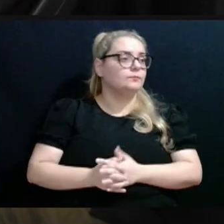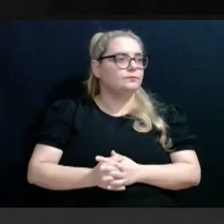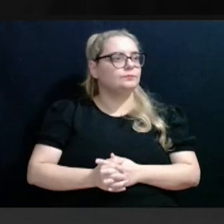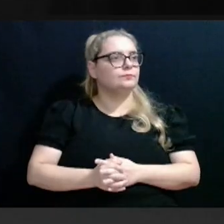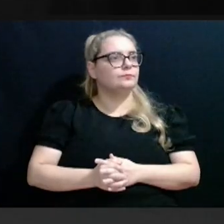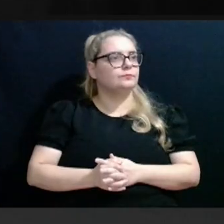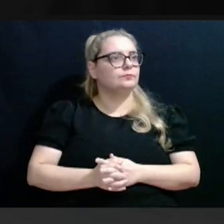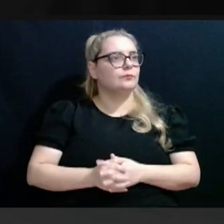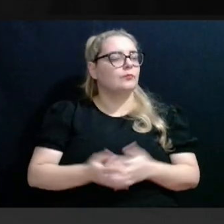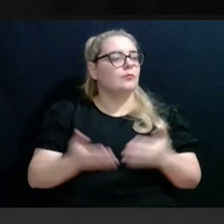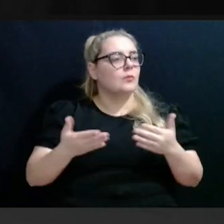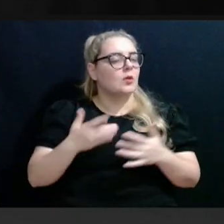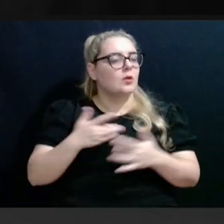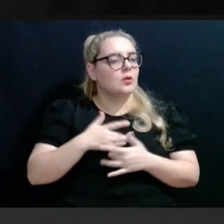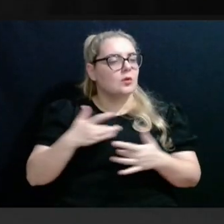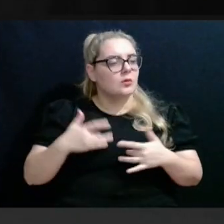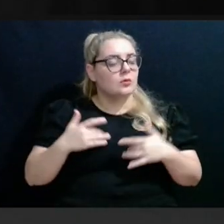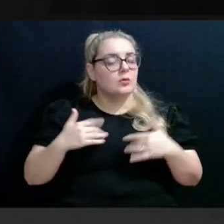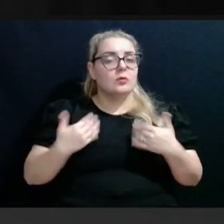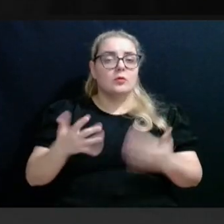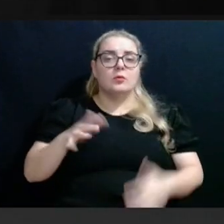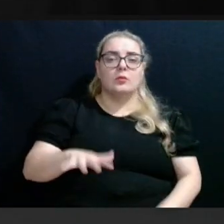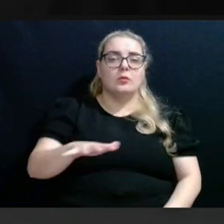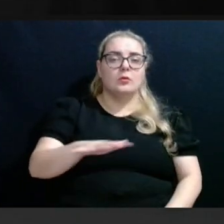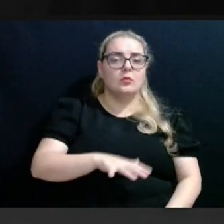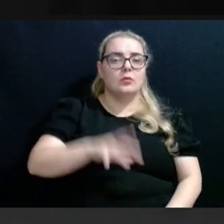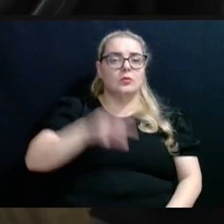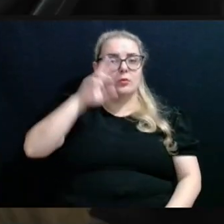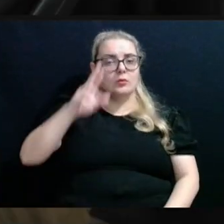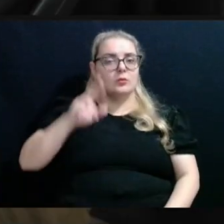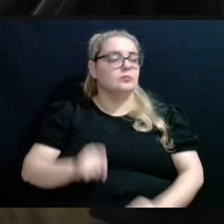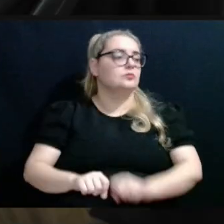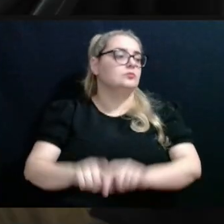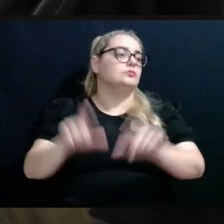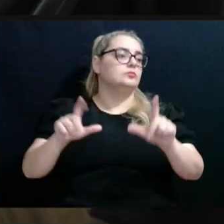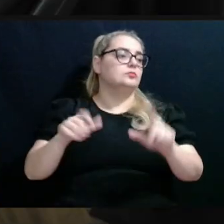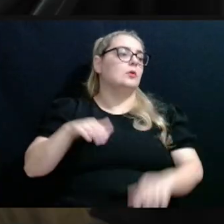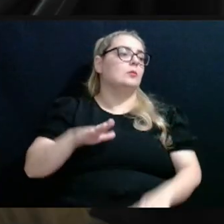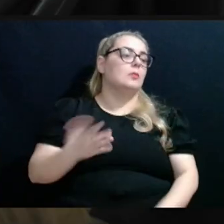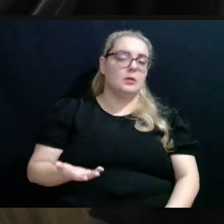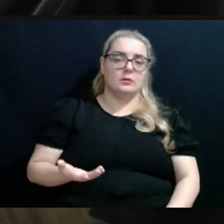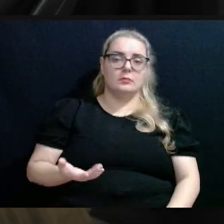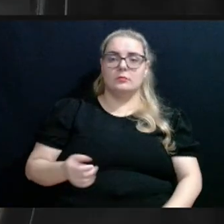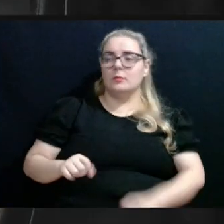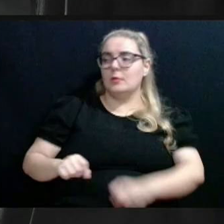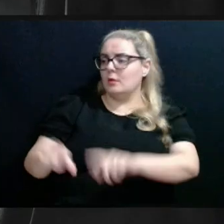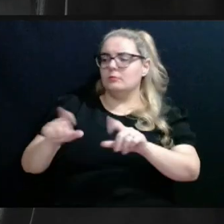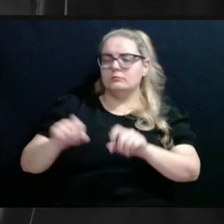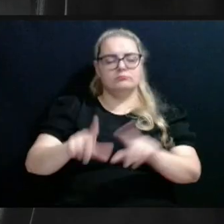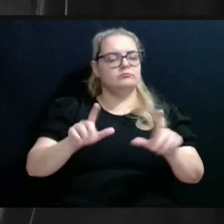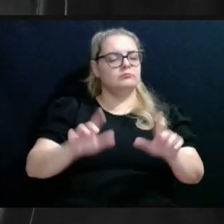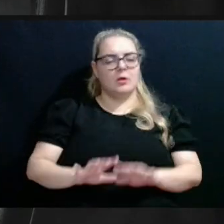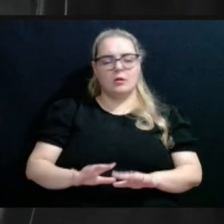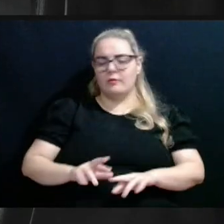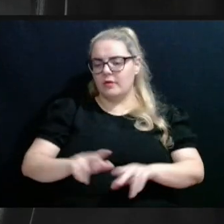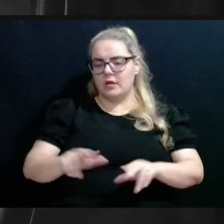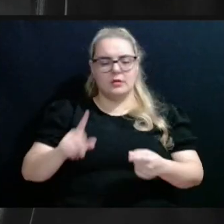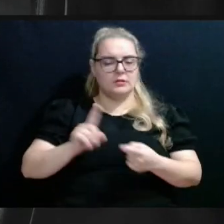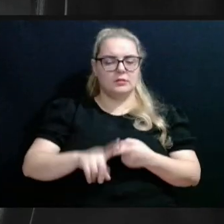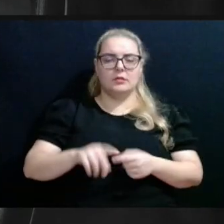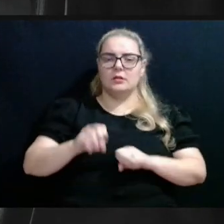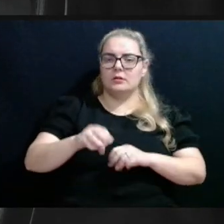da saúde, qual área o senhor destacou, vereador? Nós destacamos em várias áreas, né? Na área da educação,